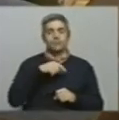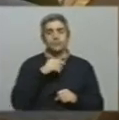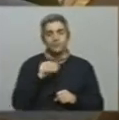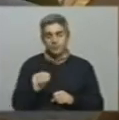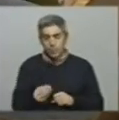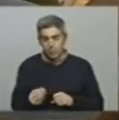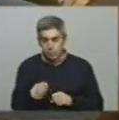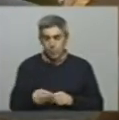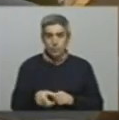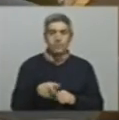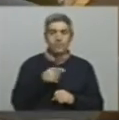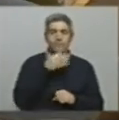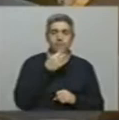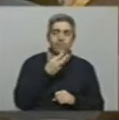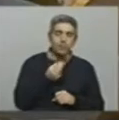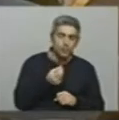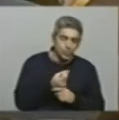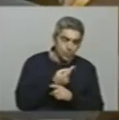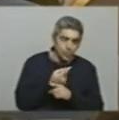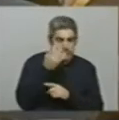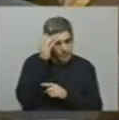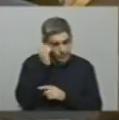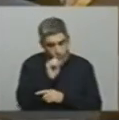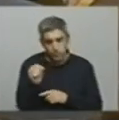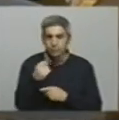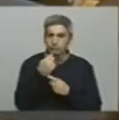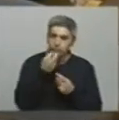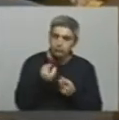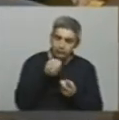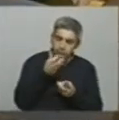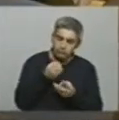pequenininhos ele falava muito das aventuras dele e isso sempre